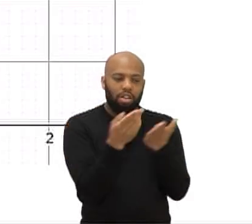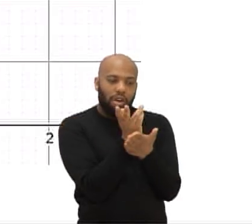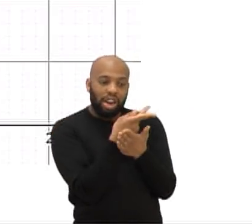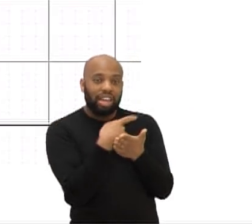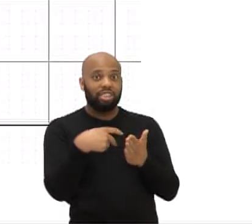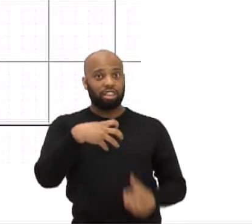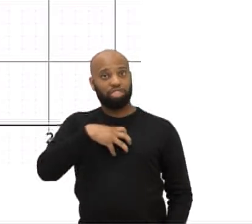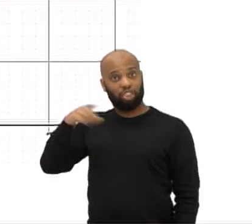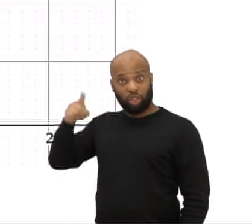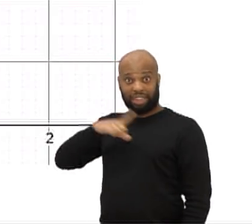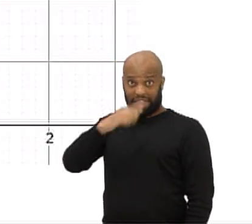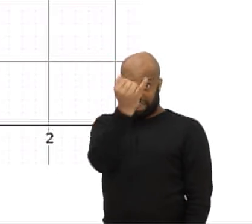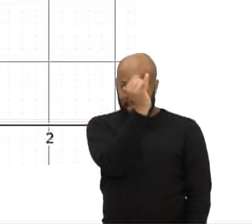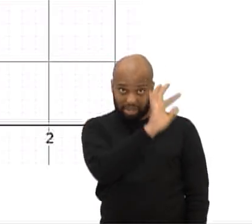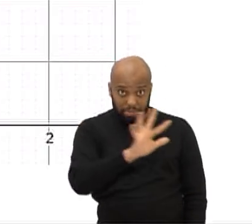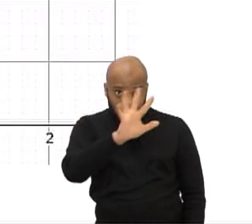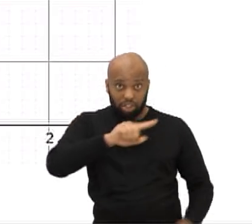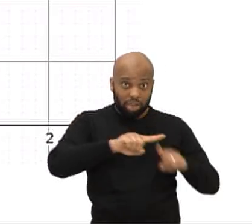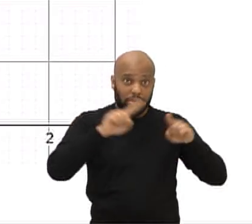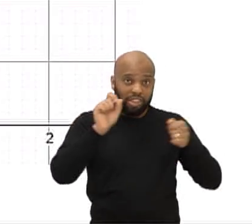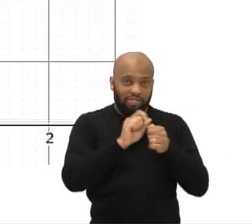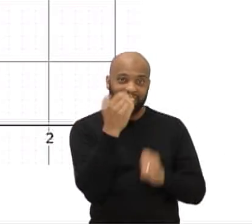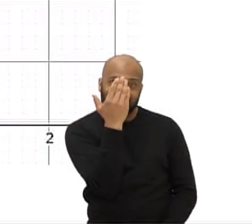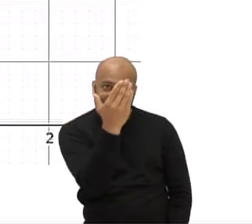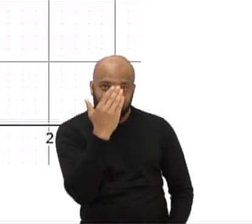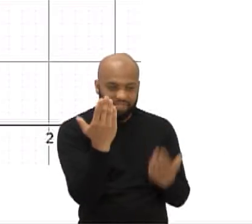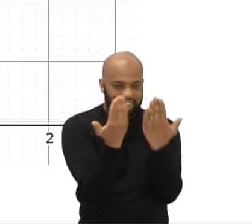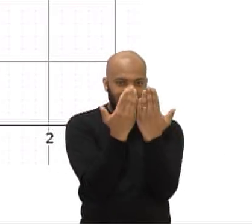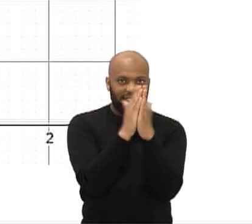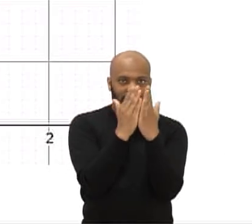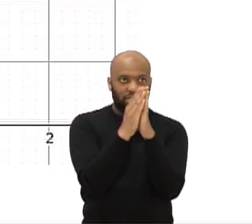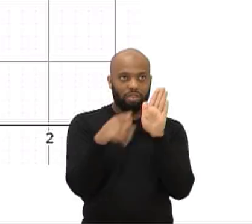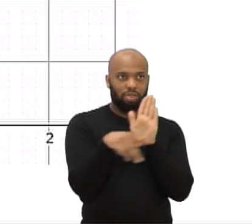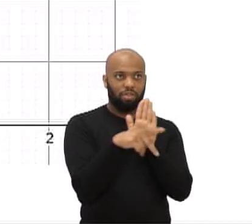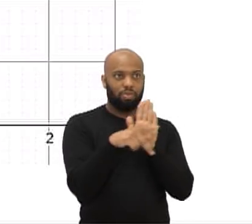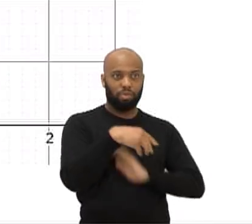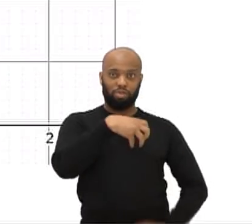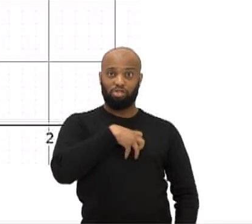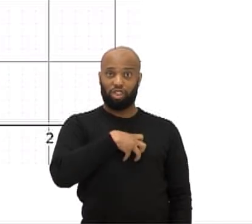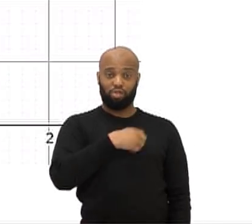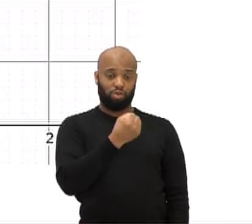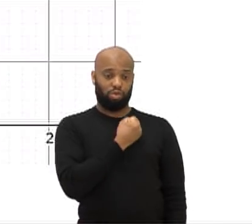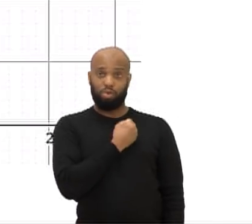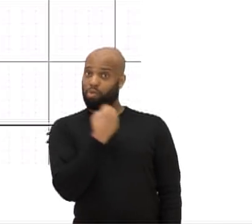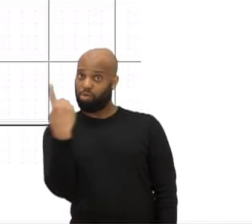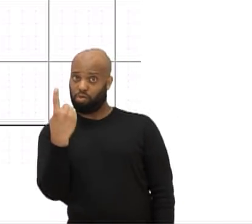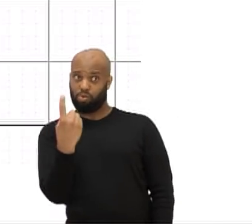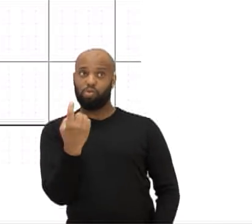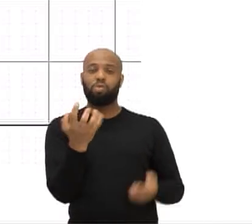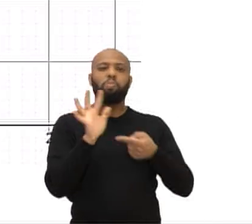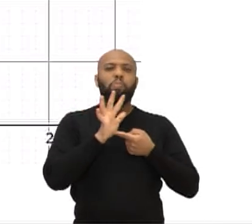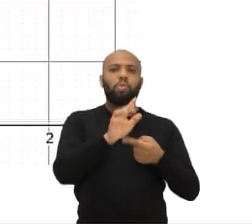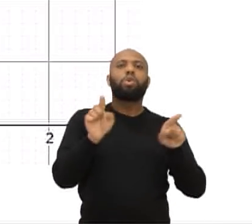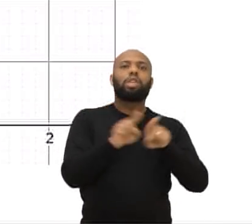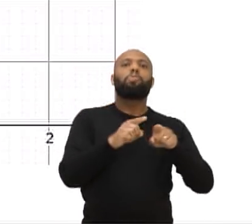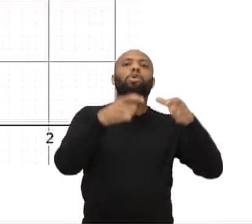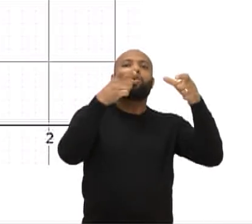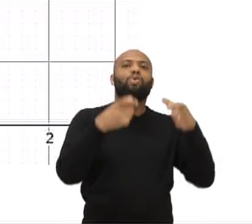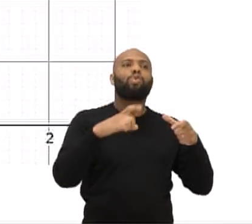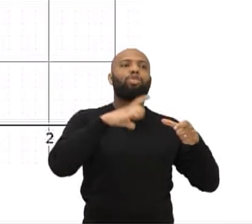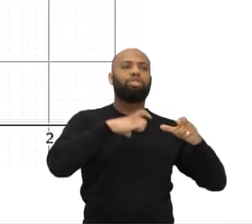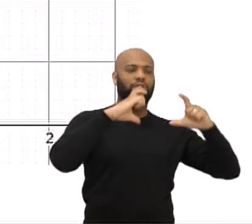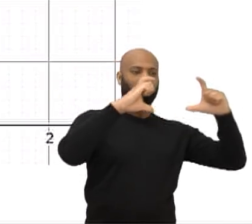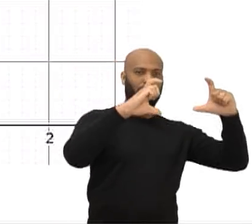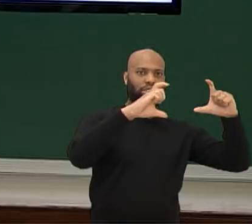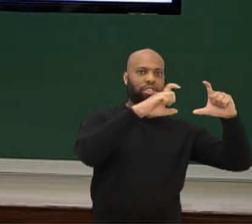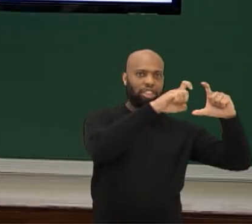imagem disponível no quadrante 2 para o quadrante 1, informando as coordenadas da